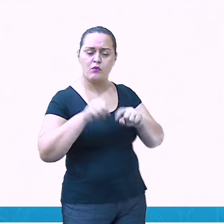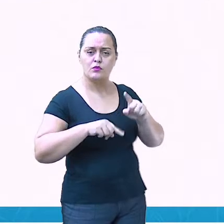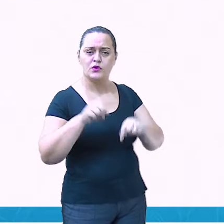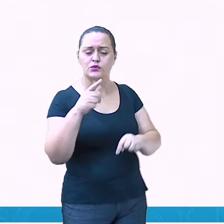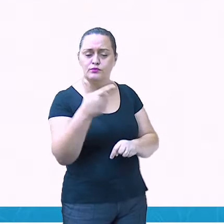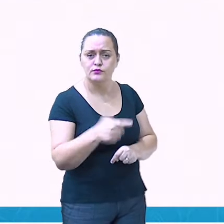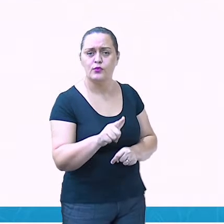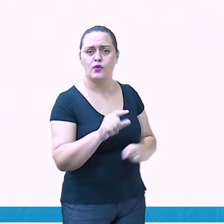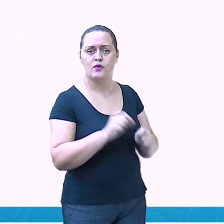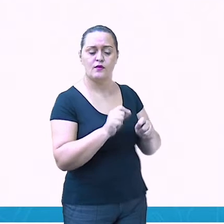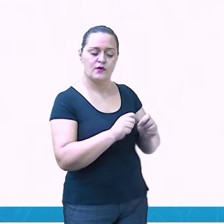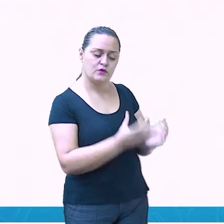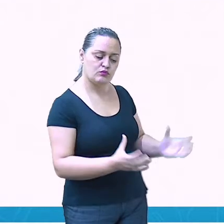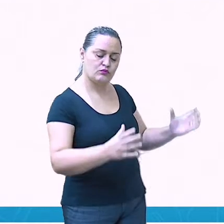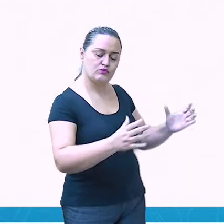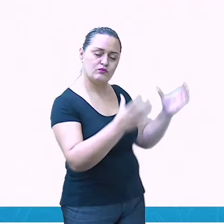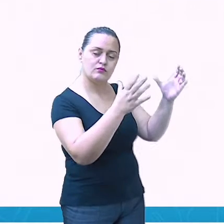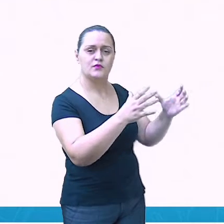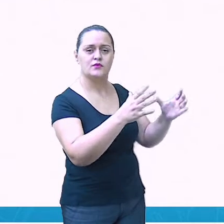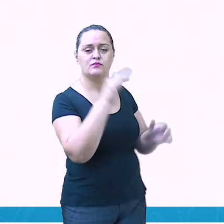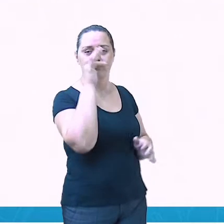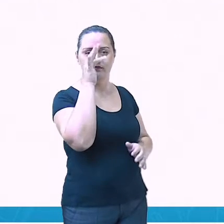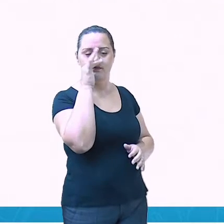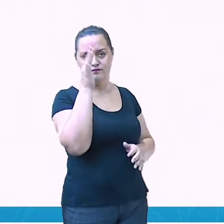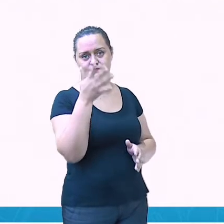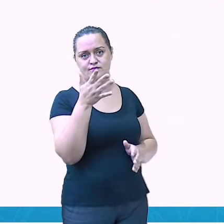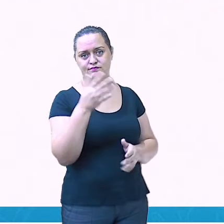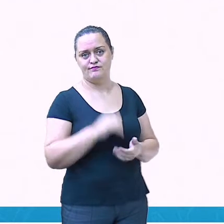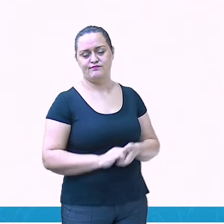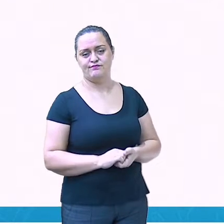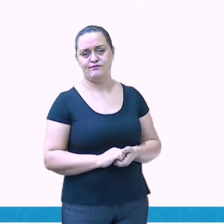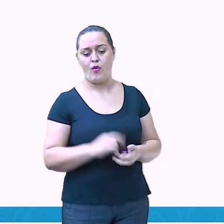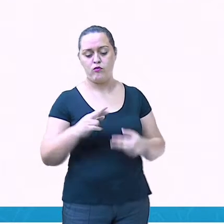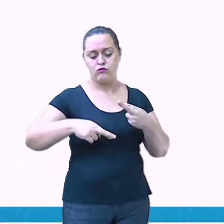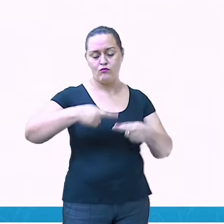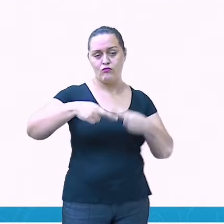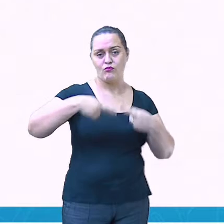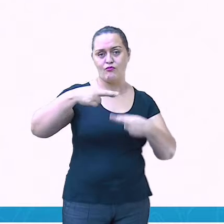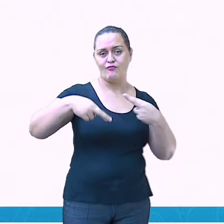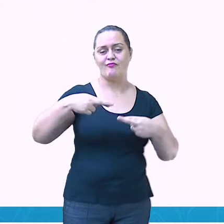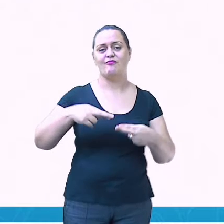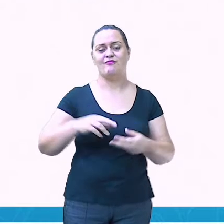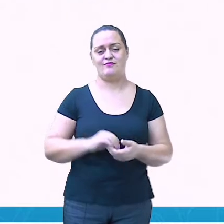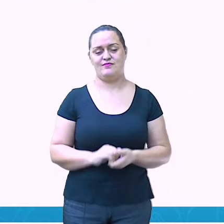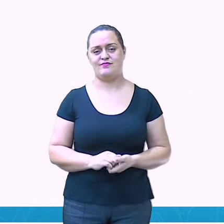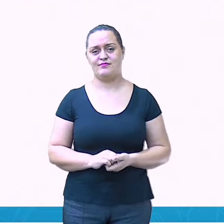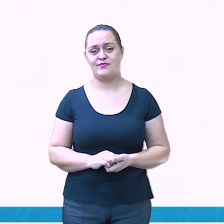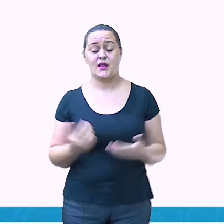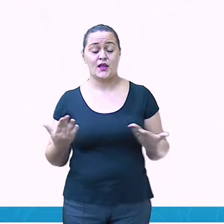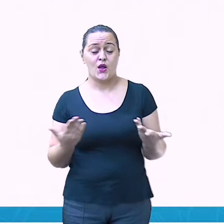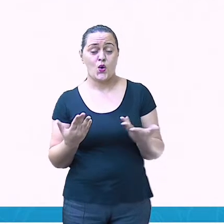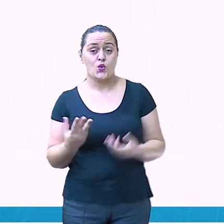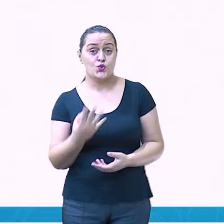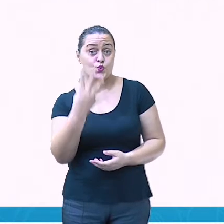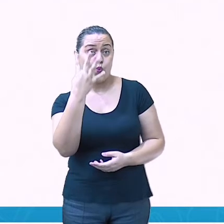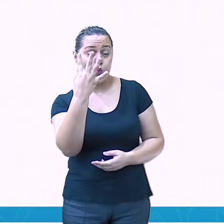maneira bonita. Nós podemos fazer isto. Então, os 4 R's vêm nos lembrar que